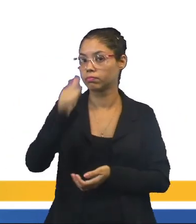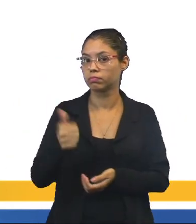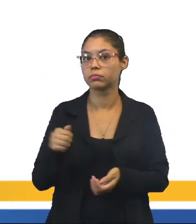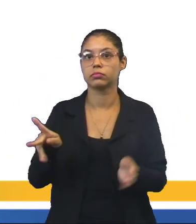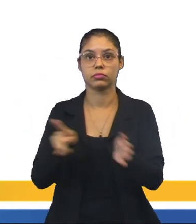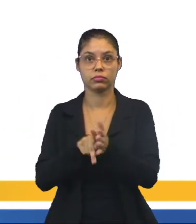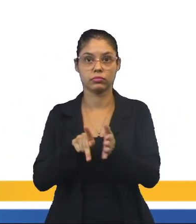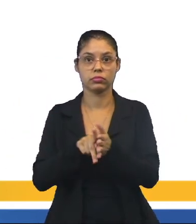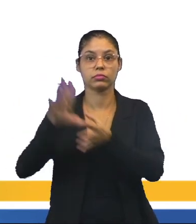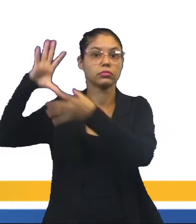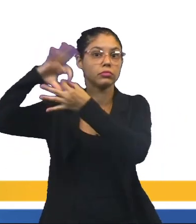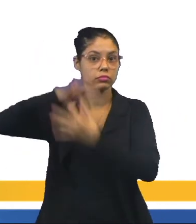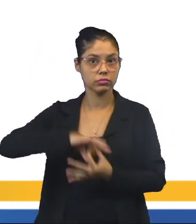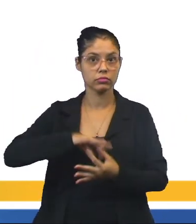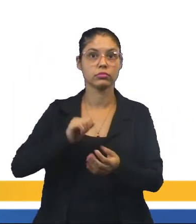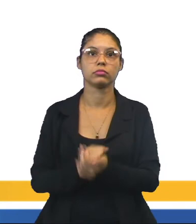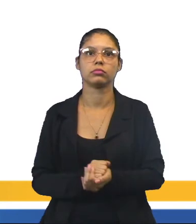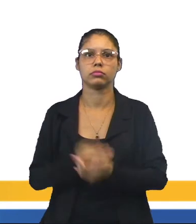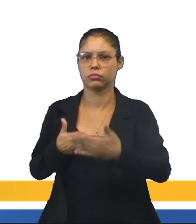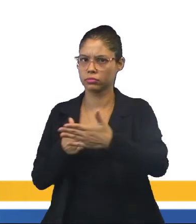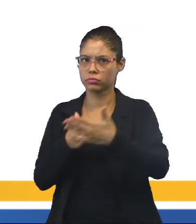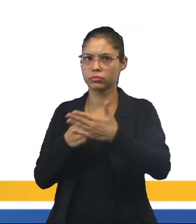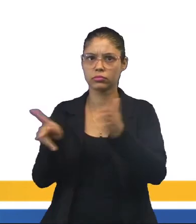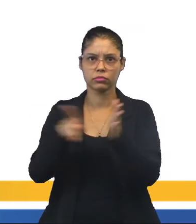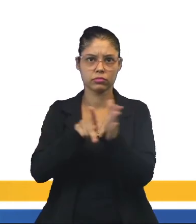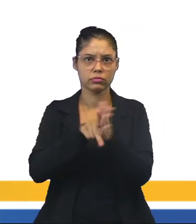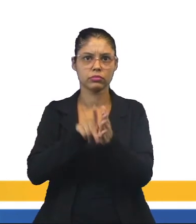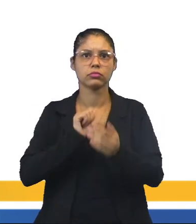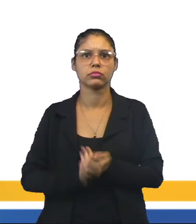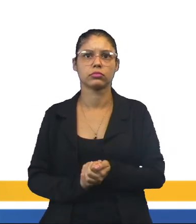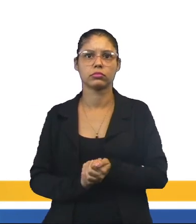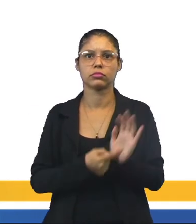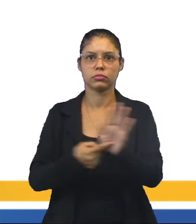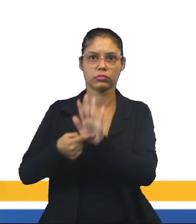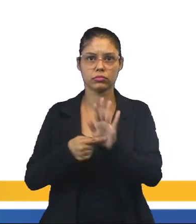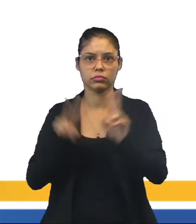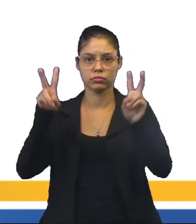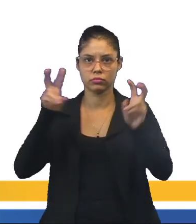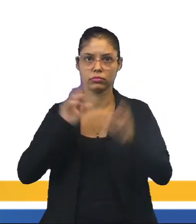válidos e coerentes para defender o seu posicionamento referente ao tema tratado.